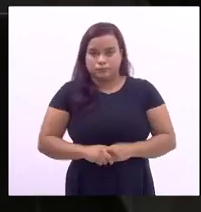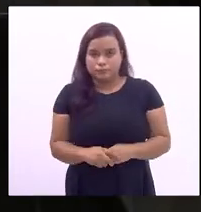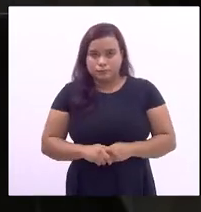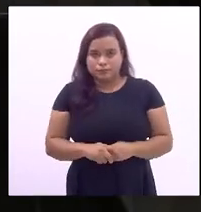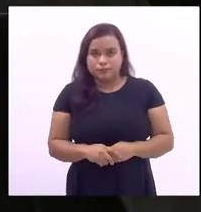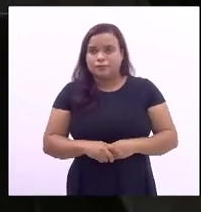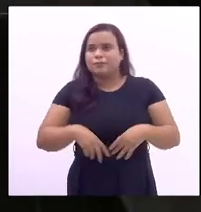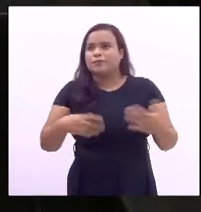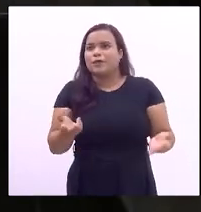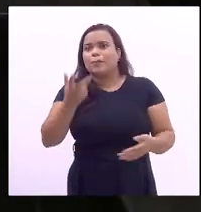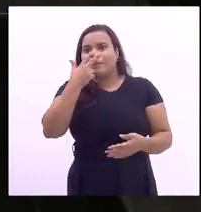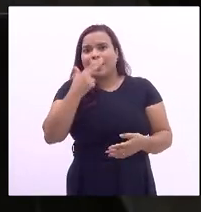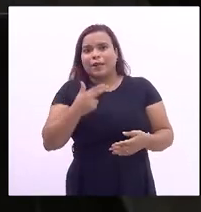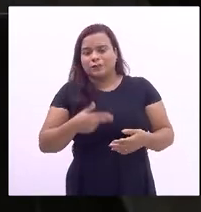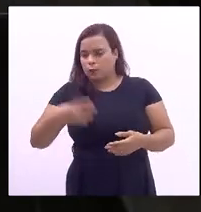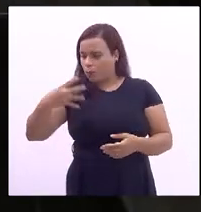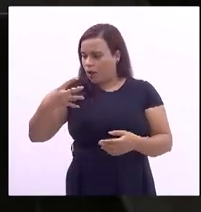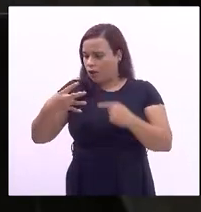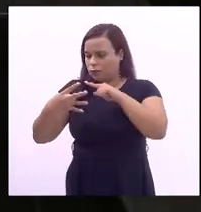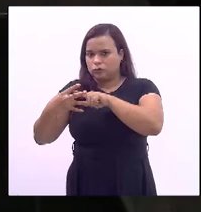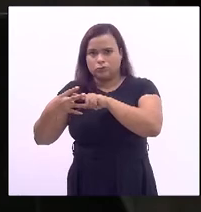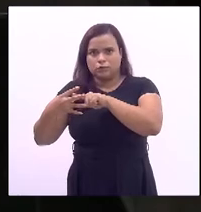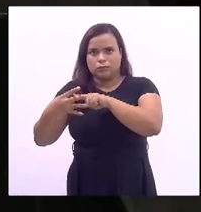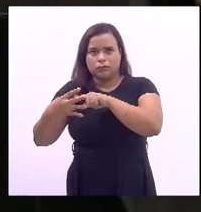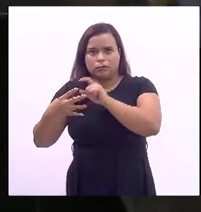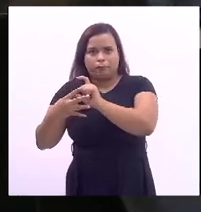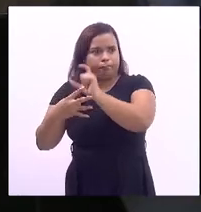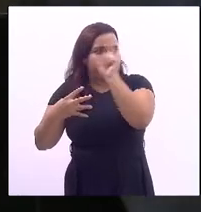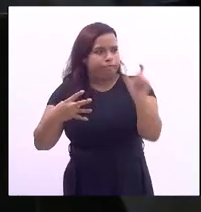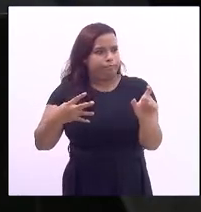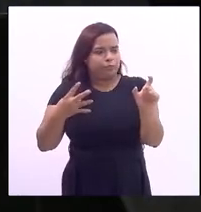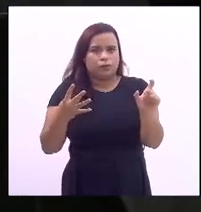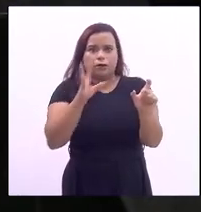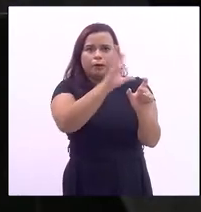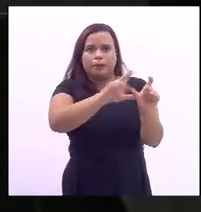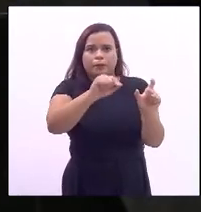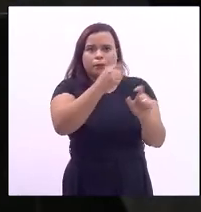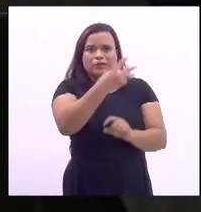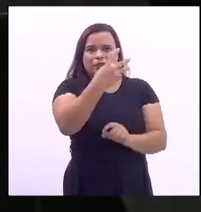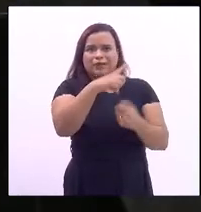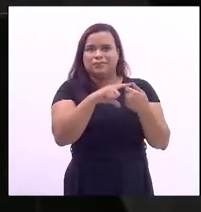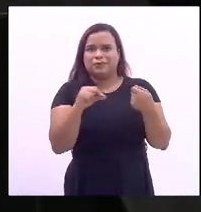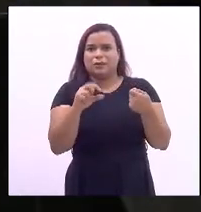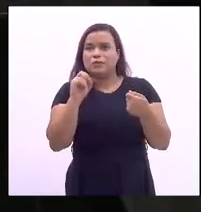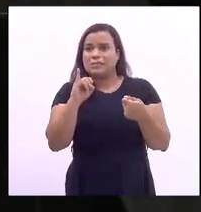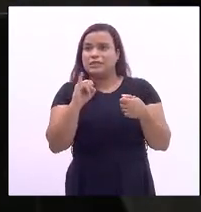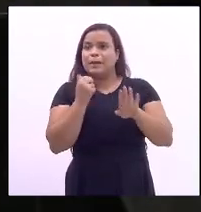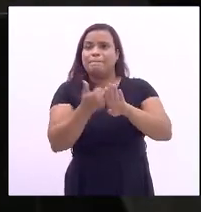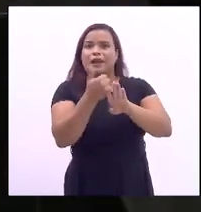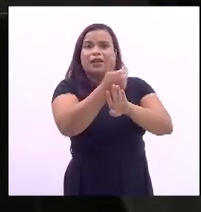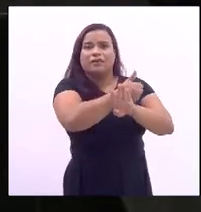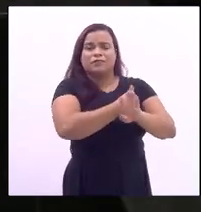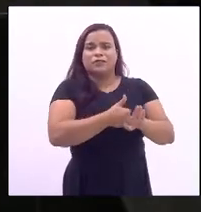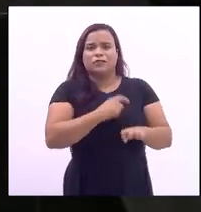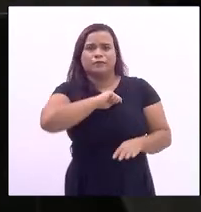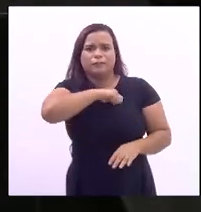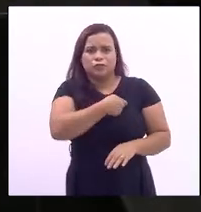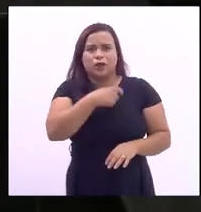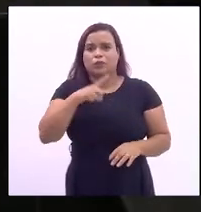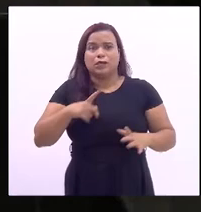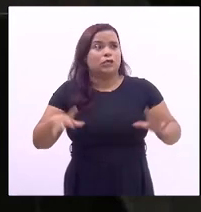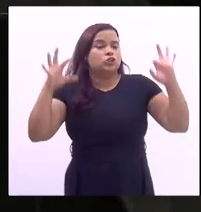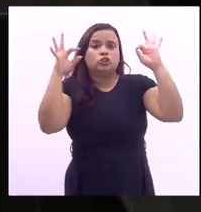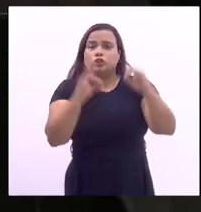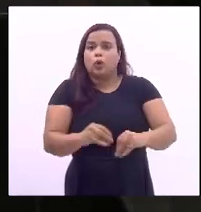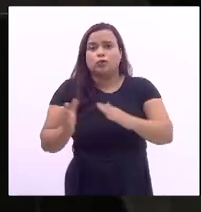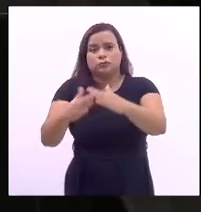está desmentindo o terceiro porque se vai ter benefício fiscal vai ter para todos os irmãos